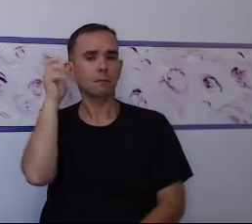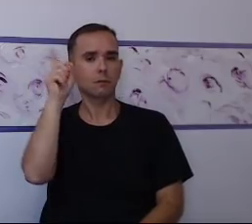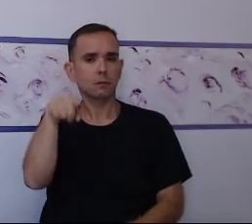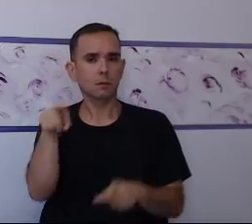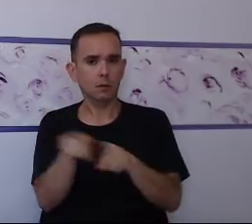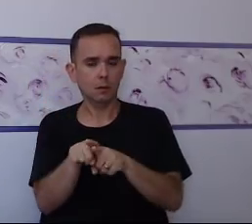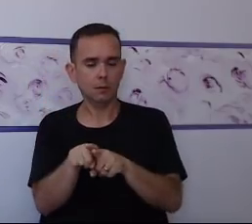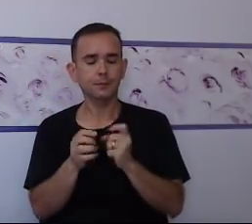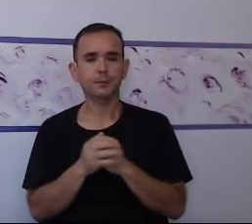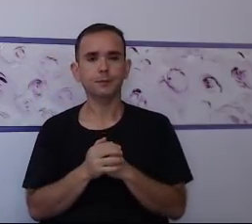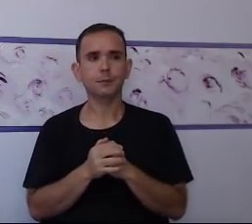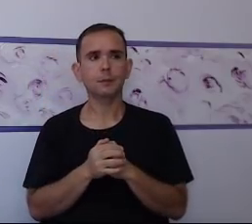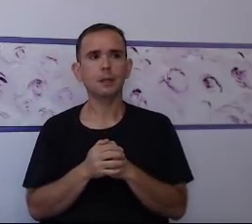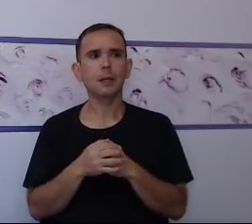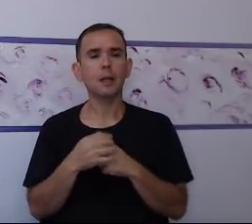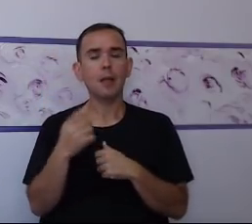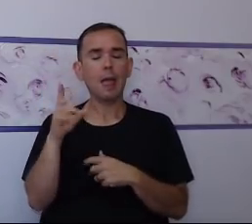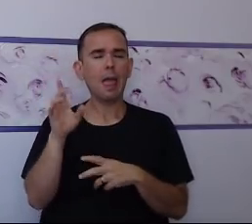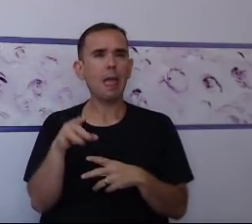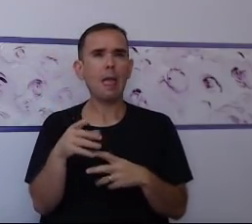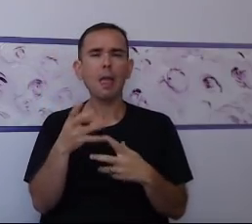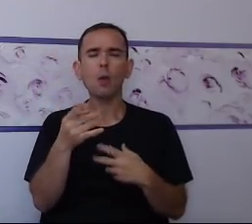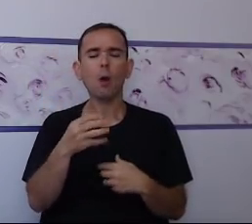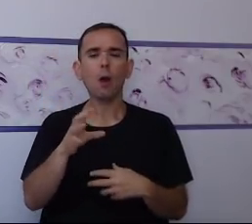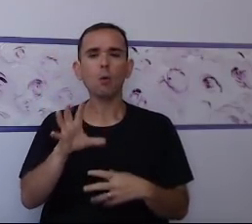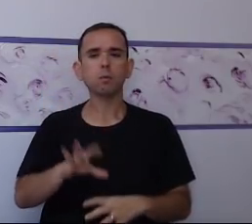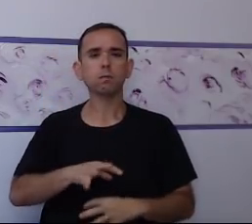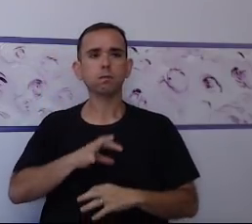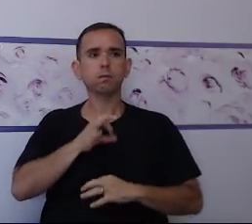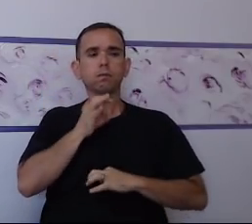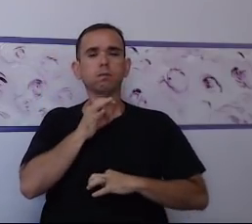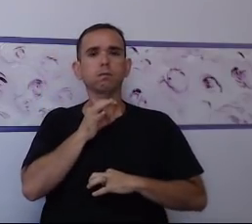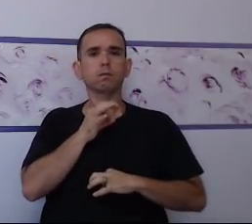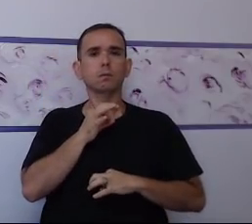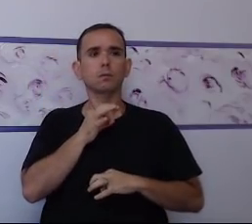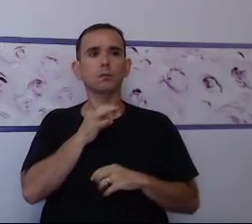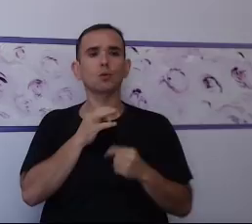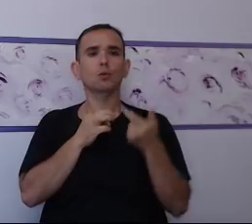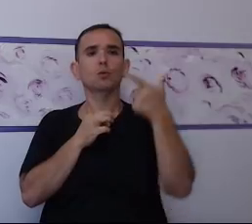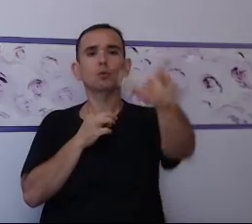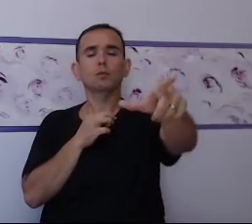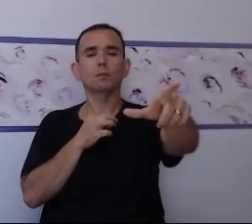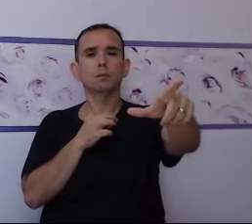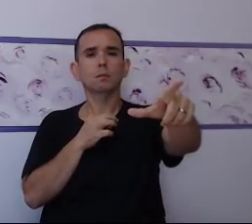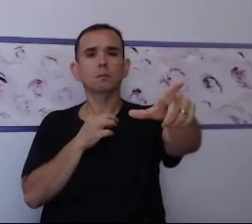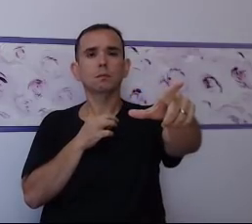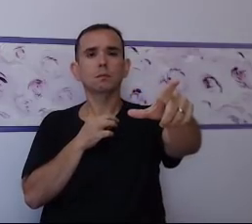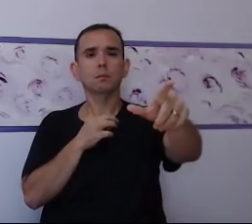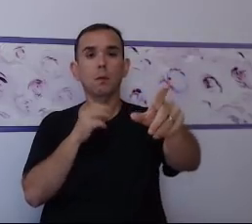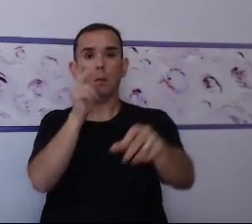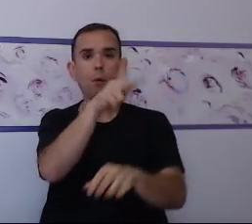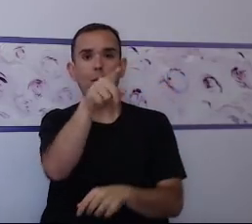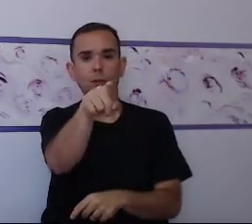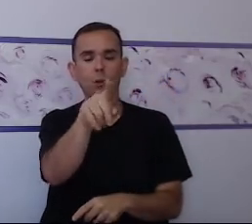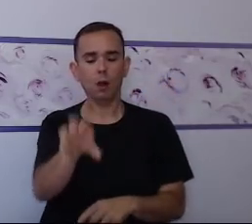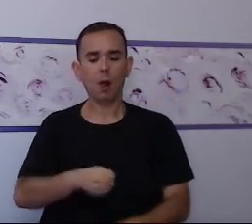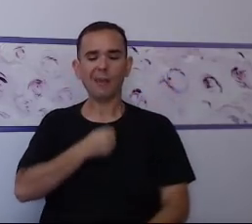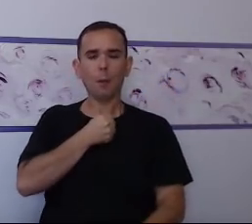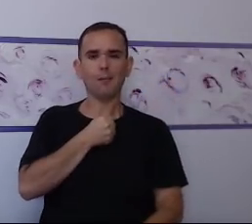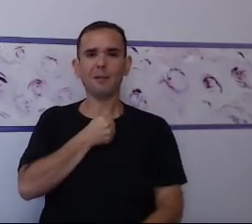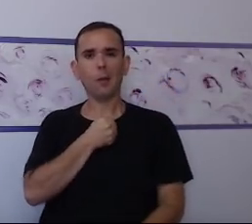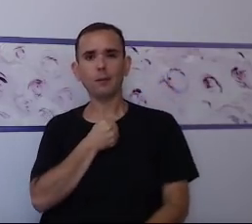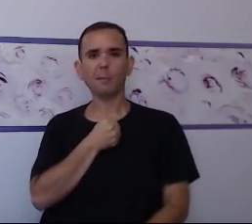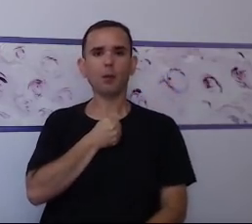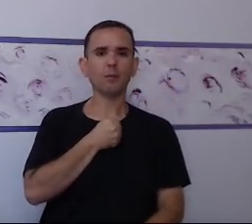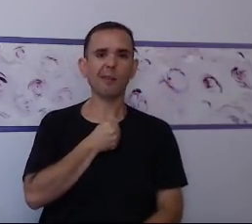equipamento. E ele fica com um para ele, é tipo um microfone, fica um com ele e um com o professor. Porque acontece, muitas vezes o